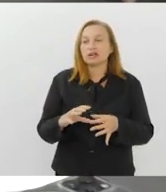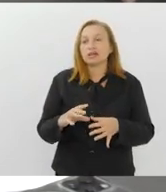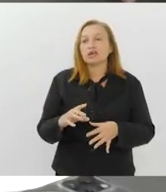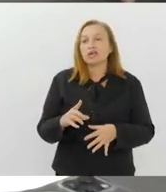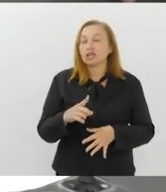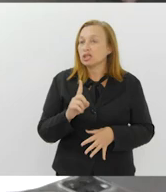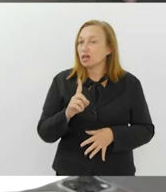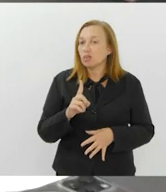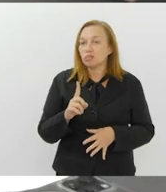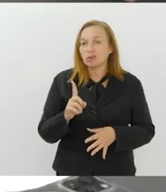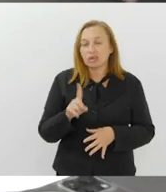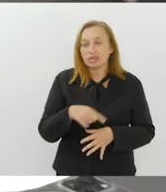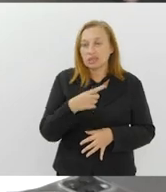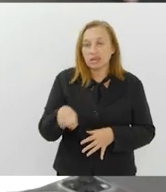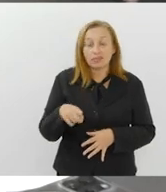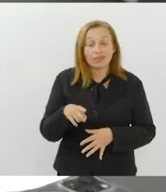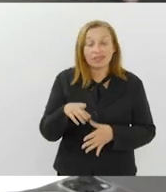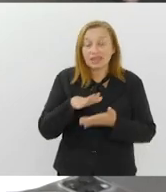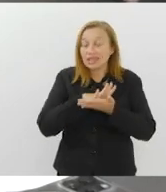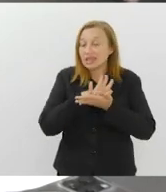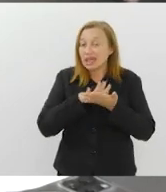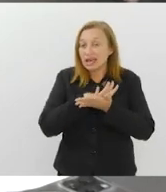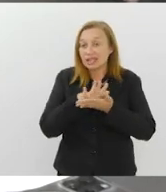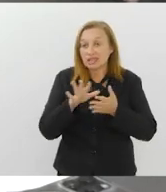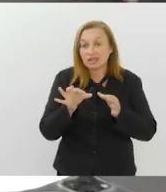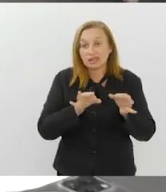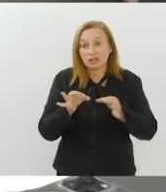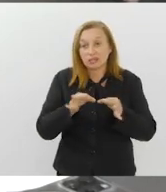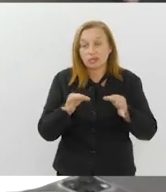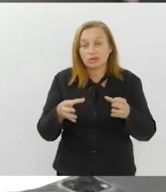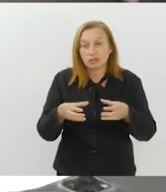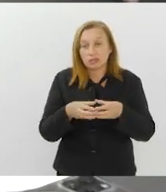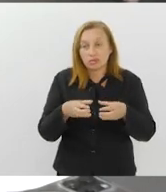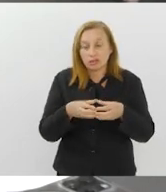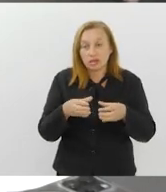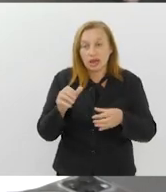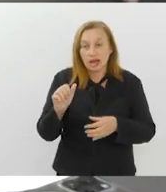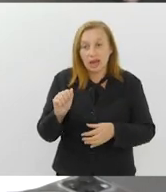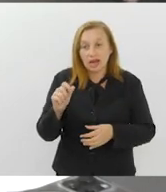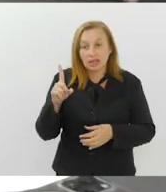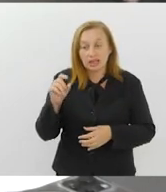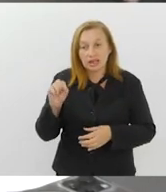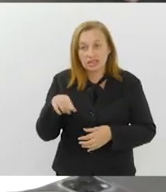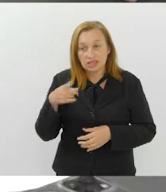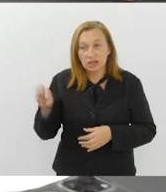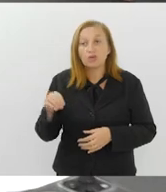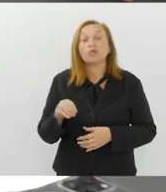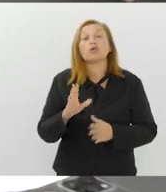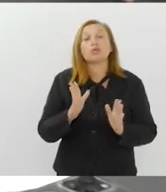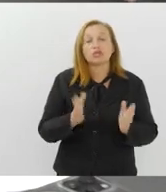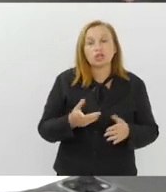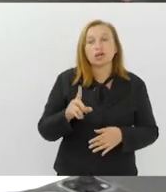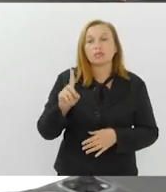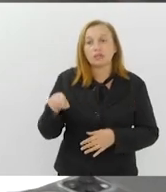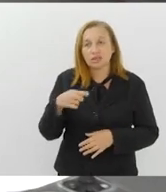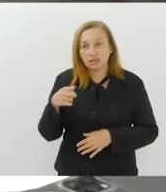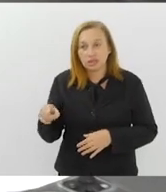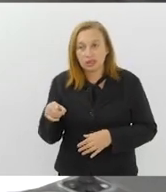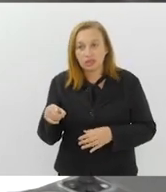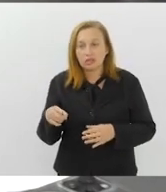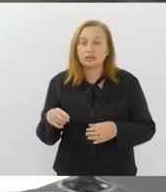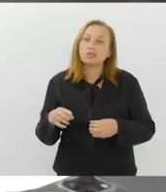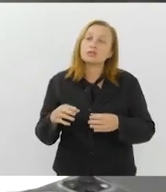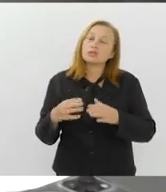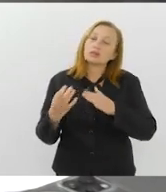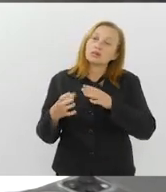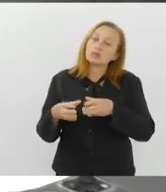cancelamos nenhum plano coletivo por adesão. Os planos que foram cancelados foram coletivos